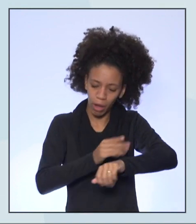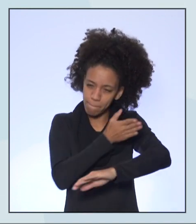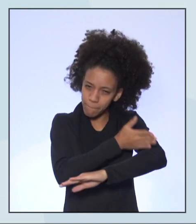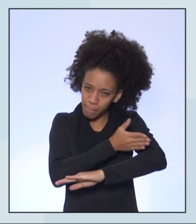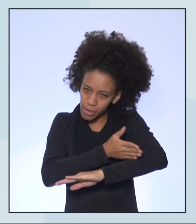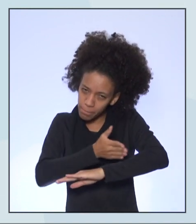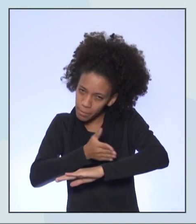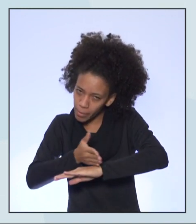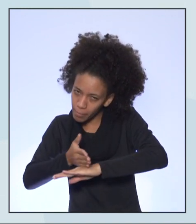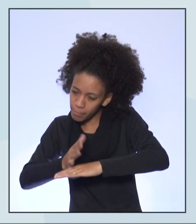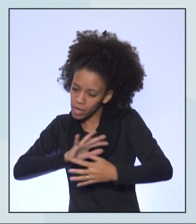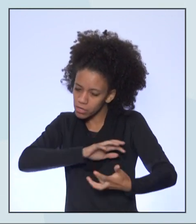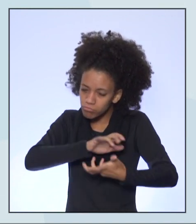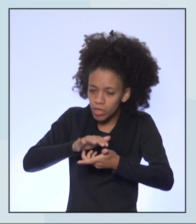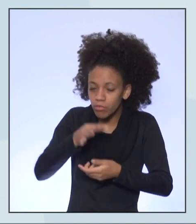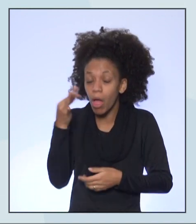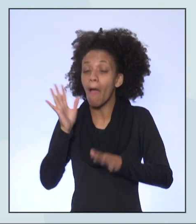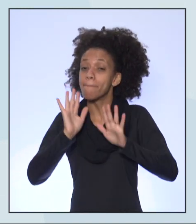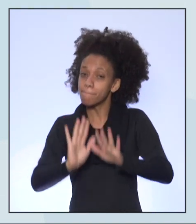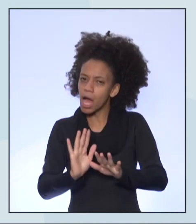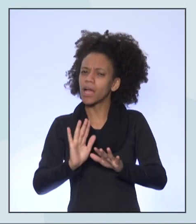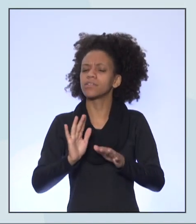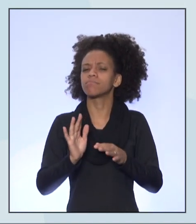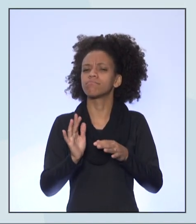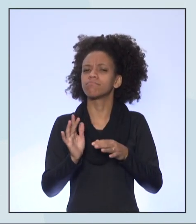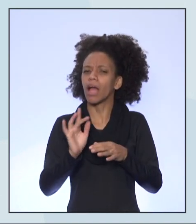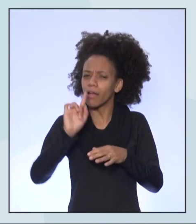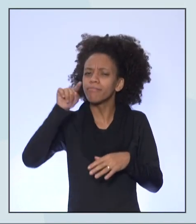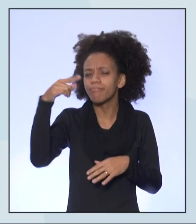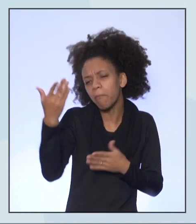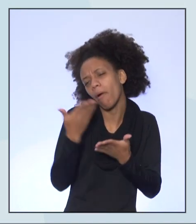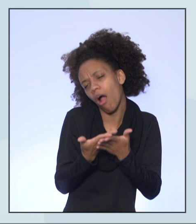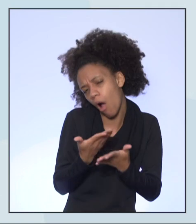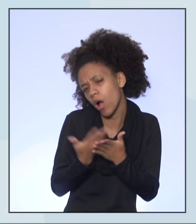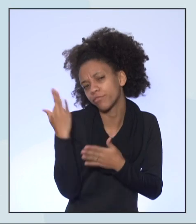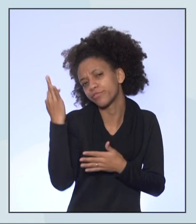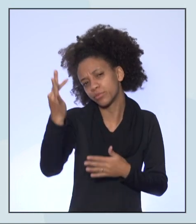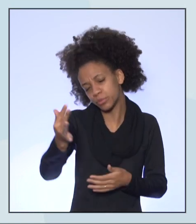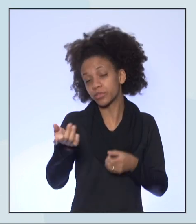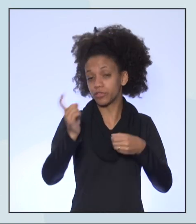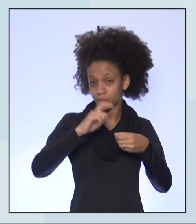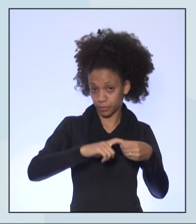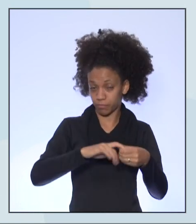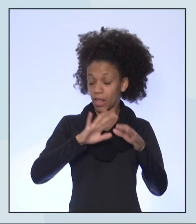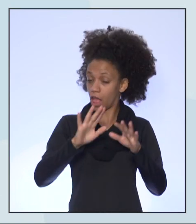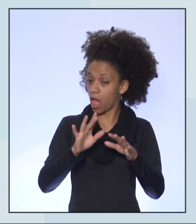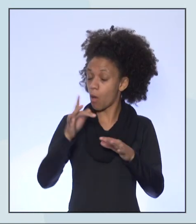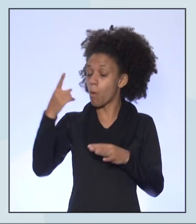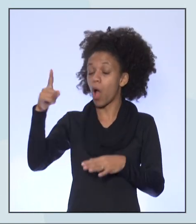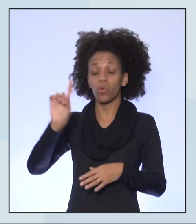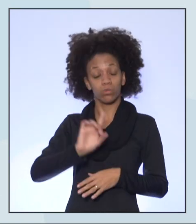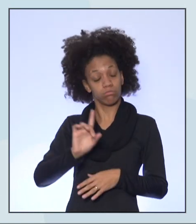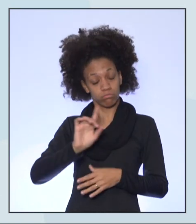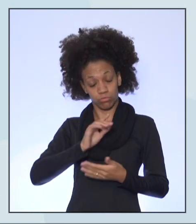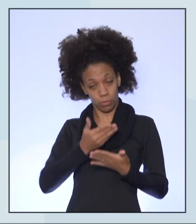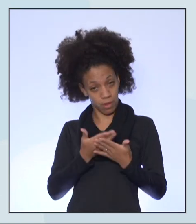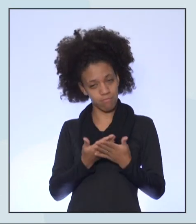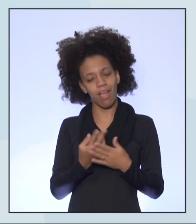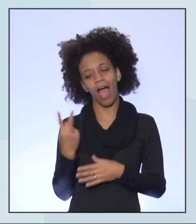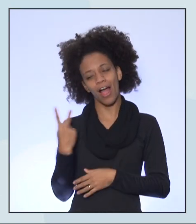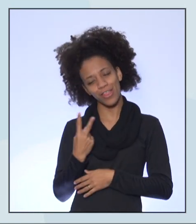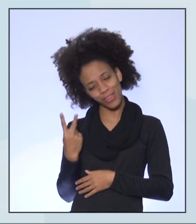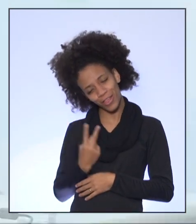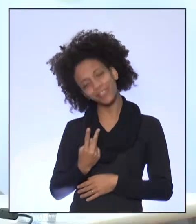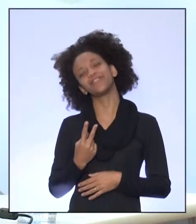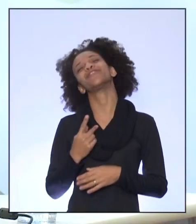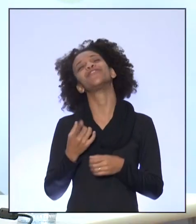francês, mas em uma próxima aula a gente retoma esse assunto. Sim, porque essa não é a nossa última aula de Revolução Francesa, a nossa dupla vai voltar, depois a gente